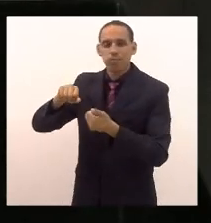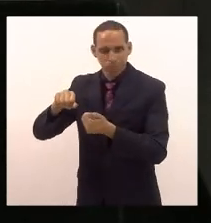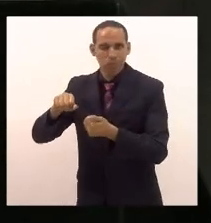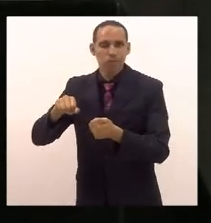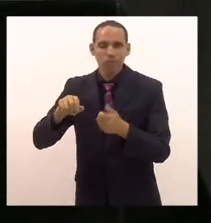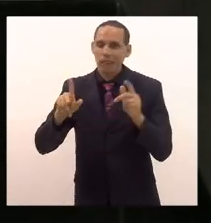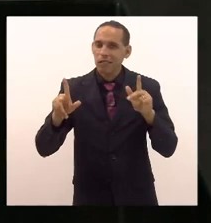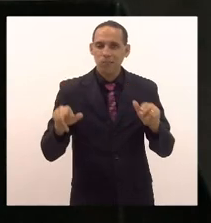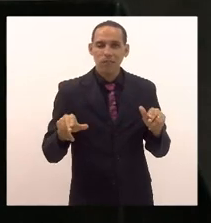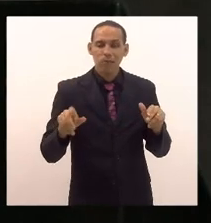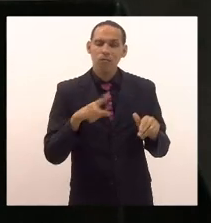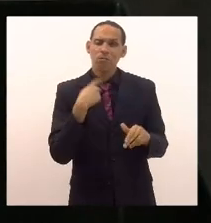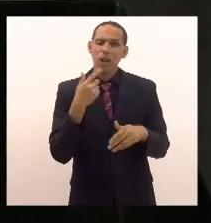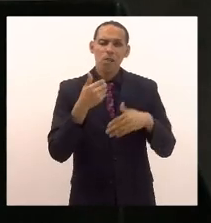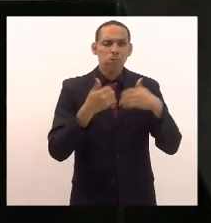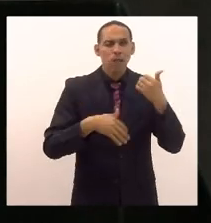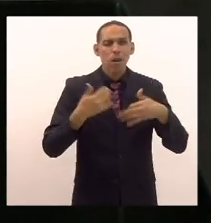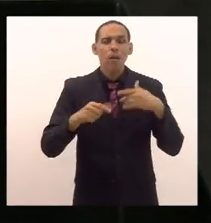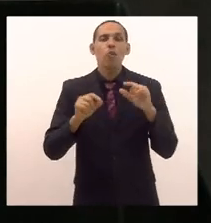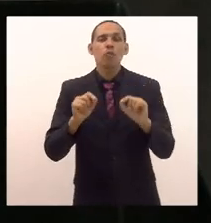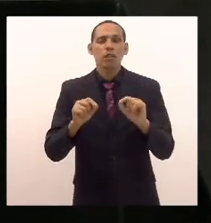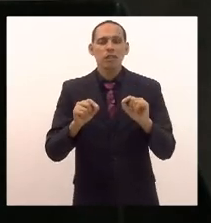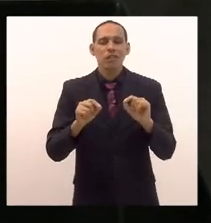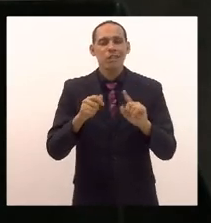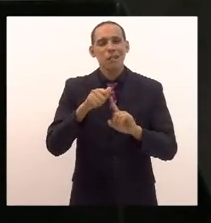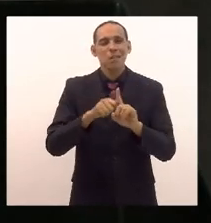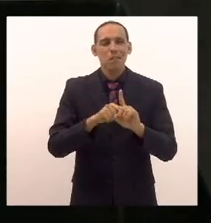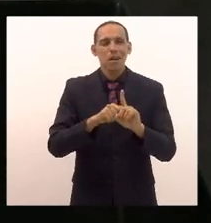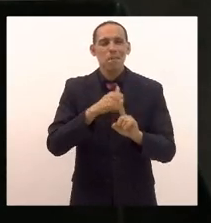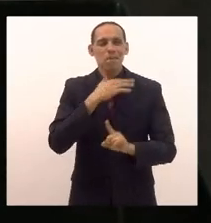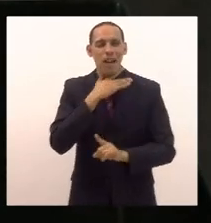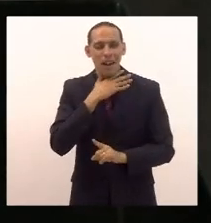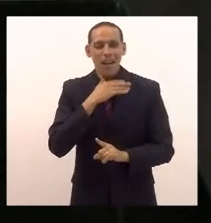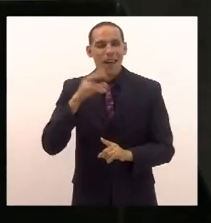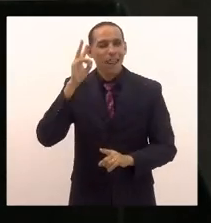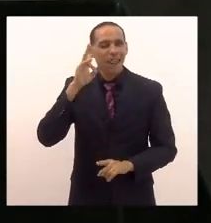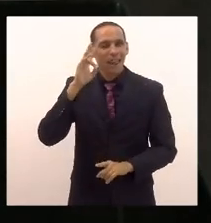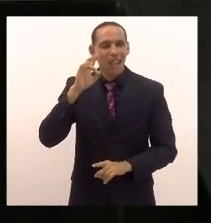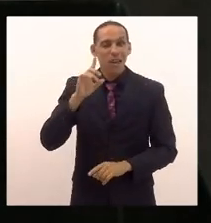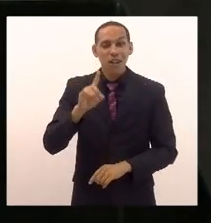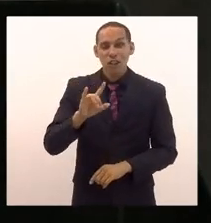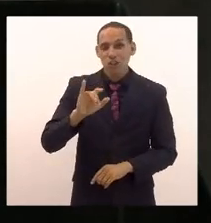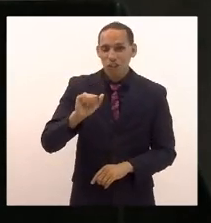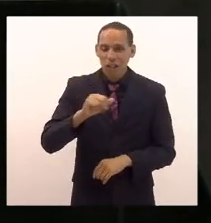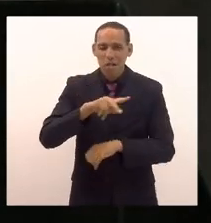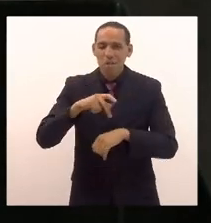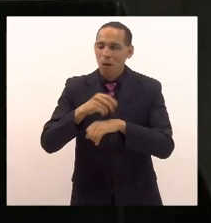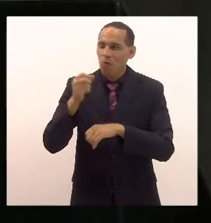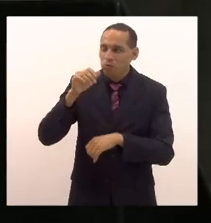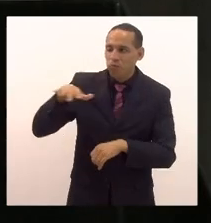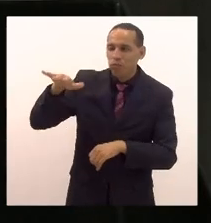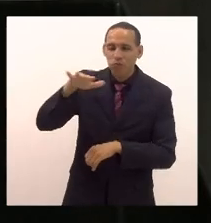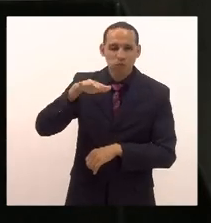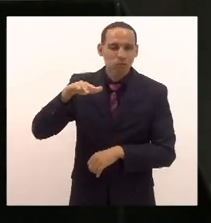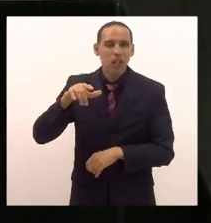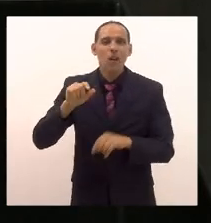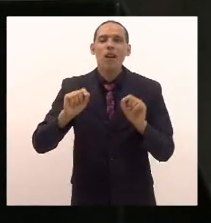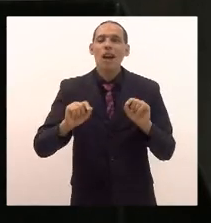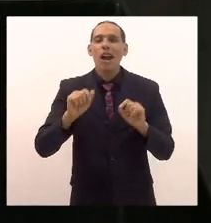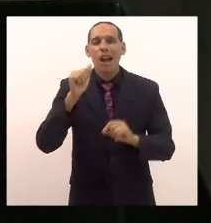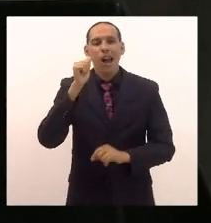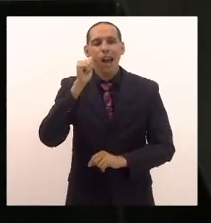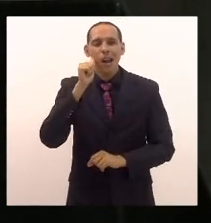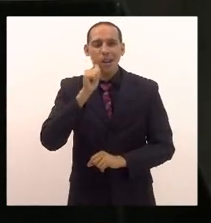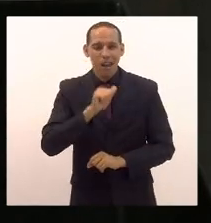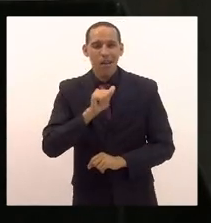falamos normalmente no mês de março quando lembramos do dia internacional da mulher a quando tratamos